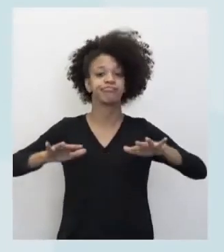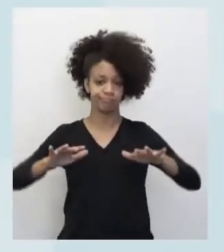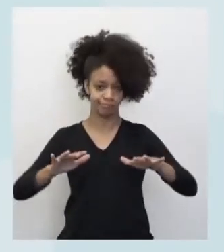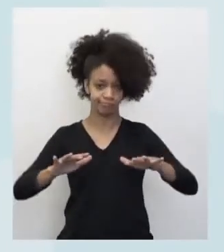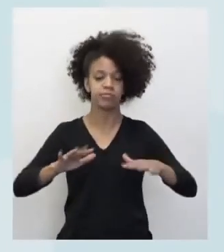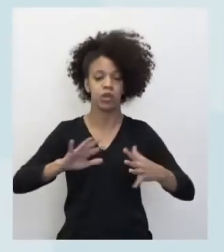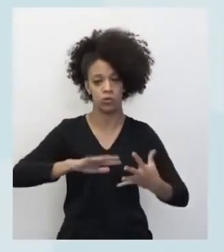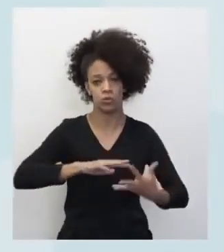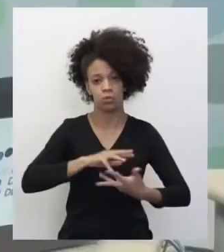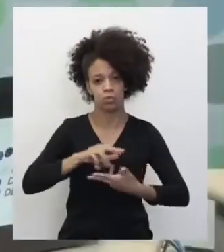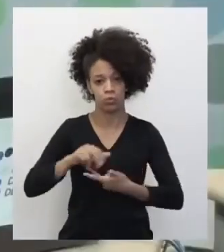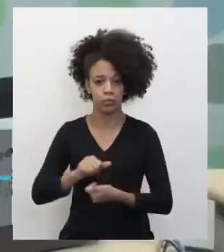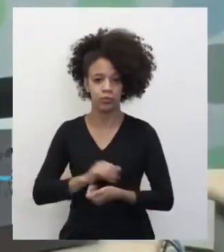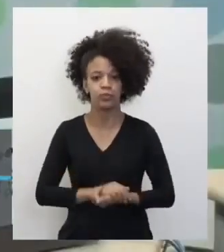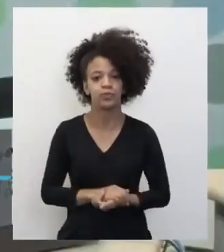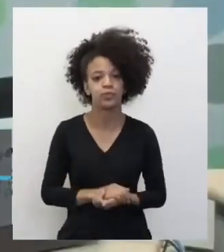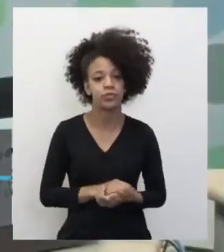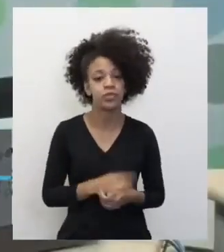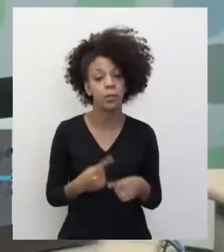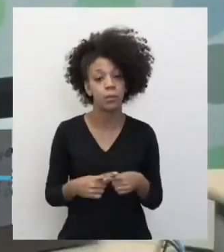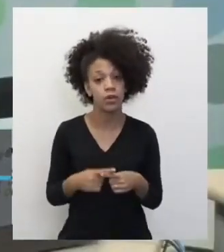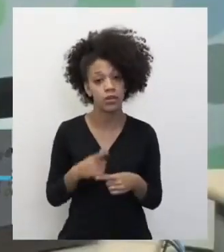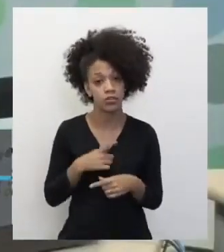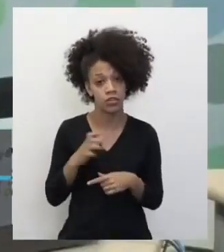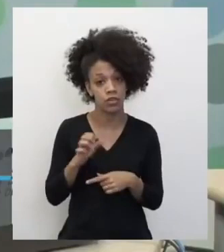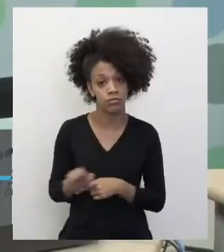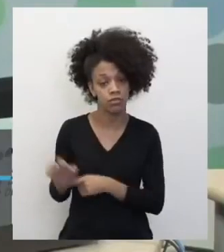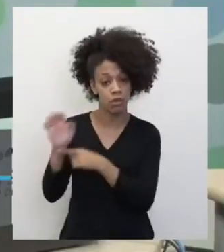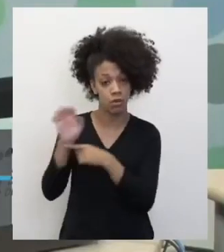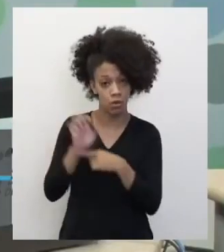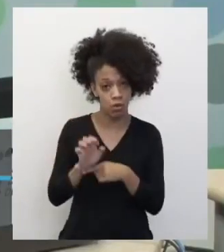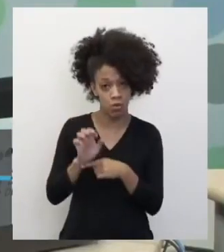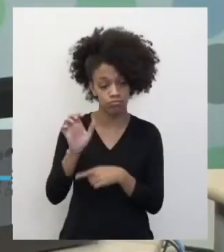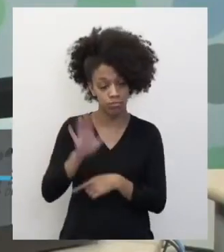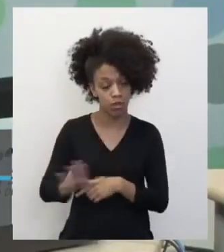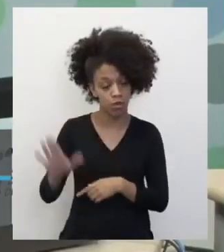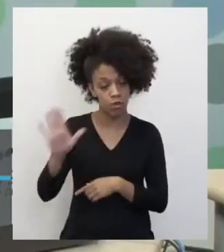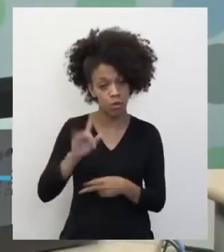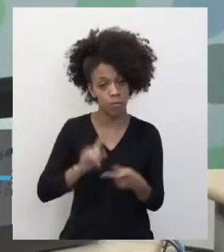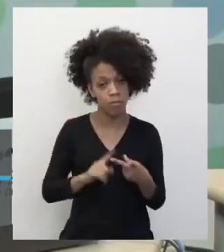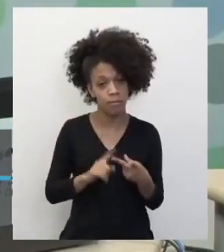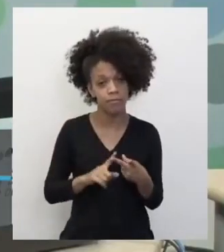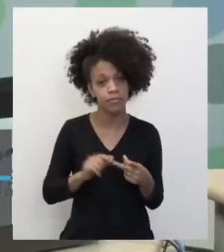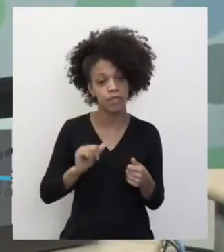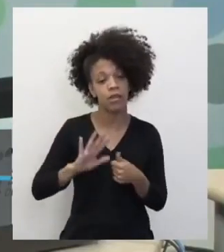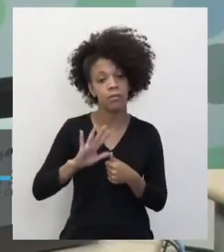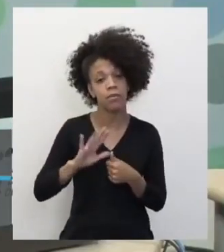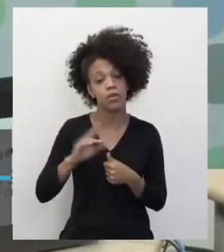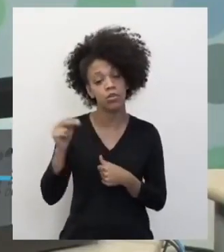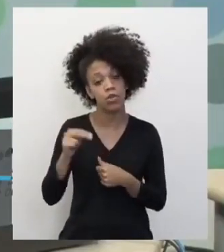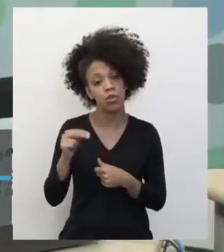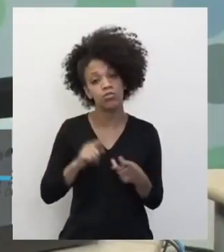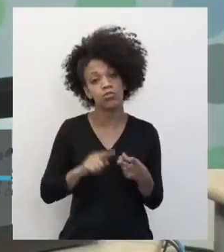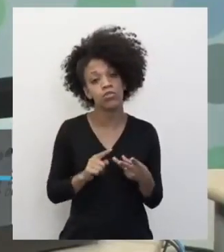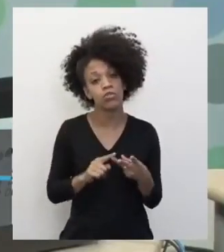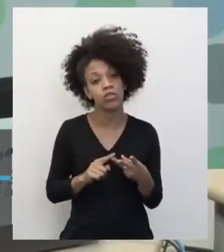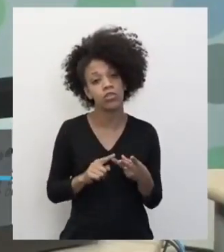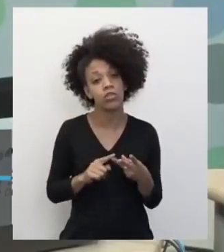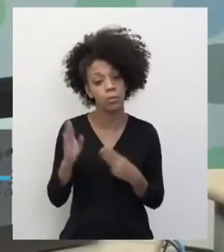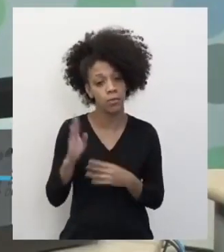no mundo. Então, olha, porque tinha na Europa, na América do Norte ou no Brasil. Mas o que que a gente tem aí? Pode voltar na imagem agora, por